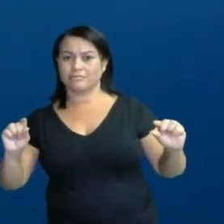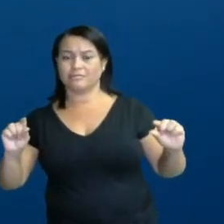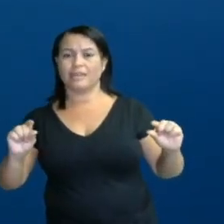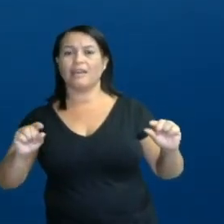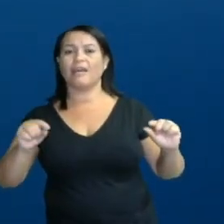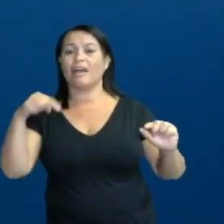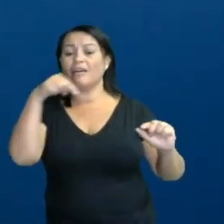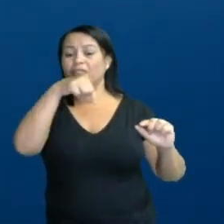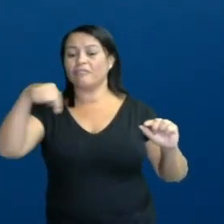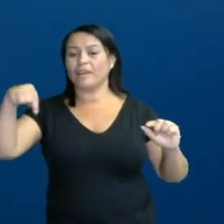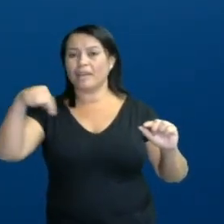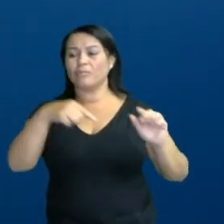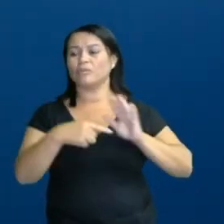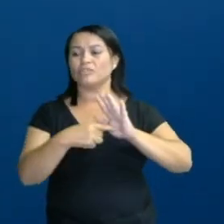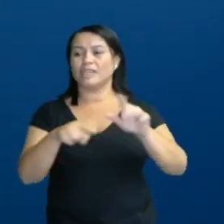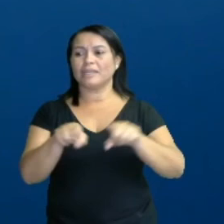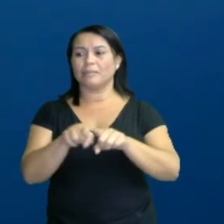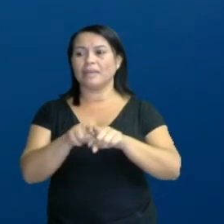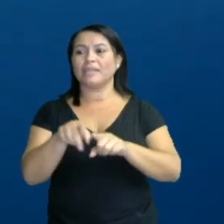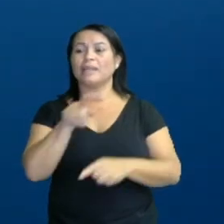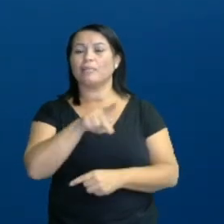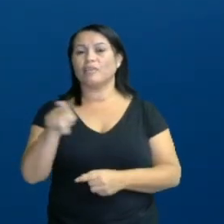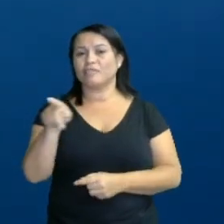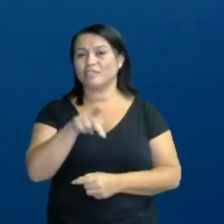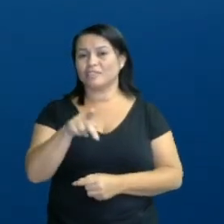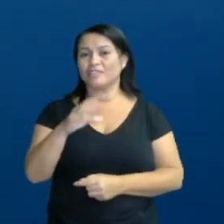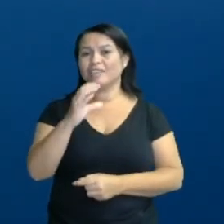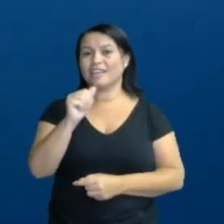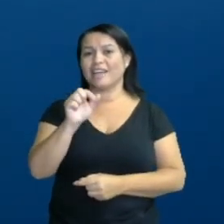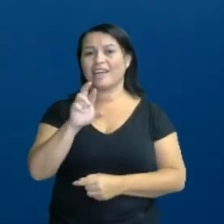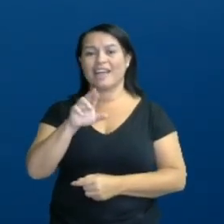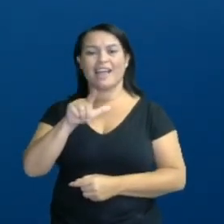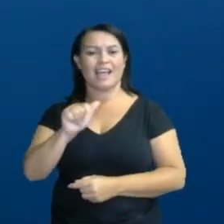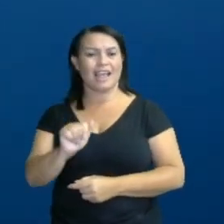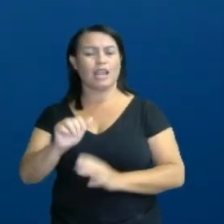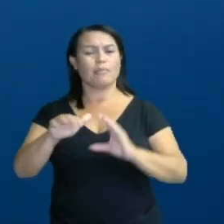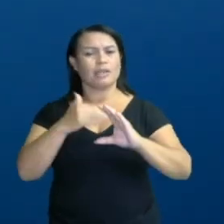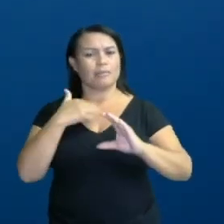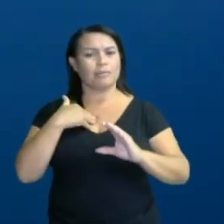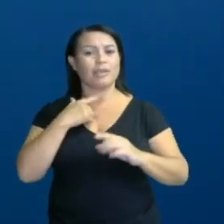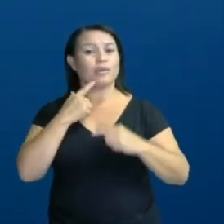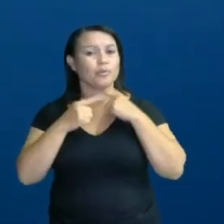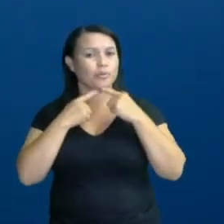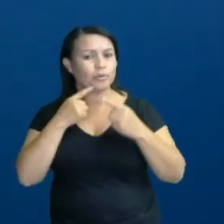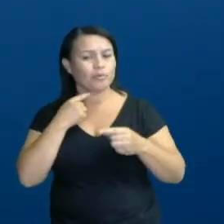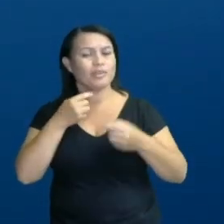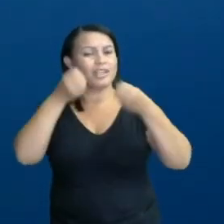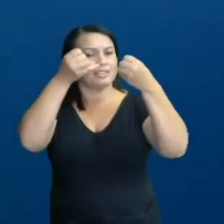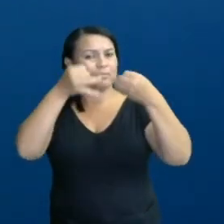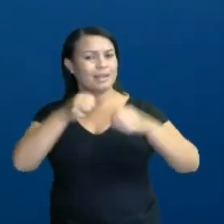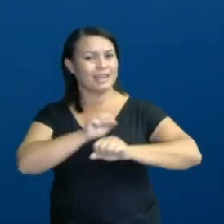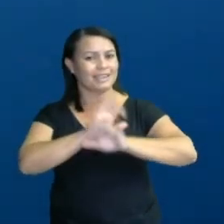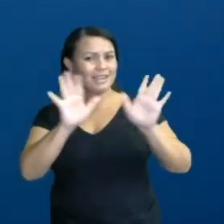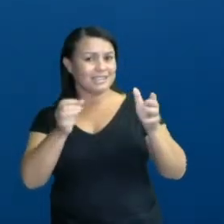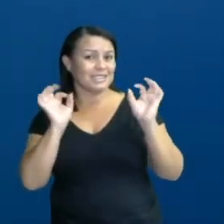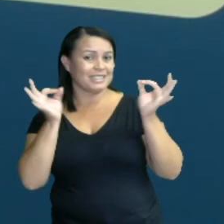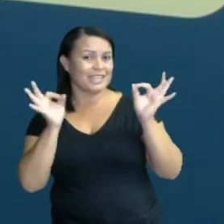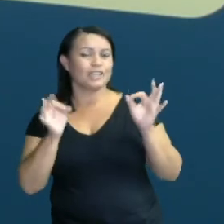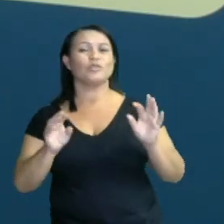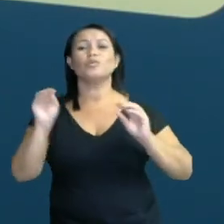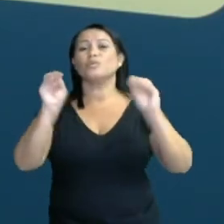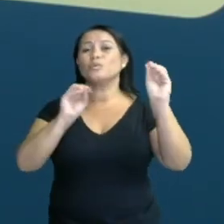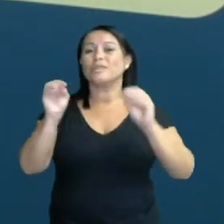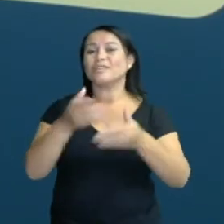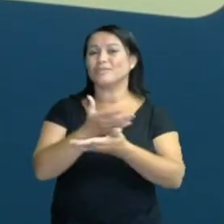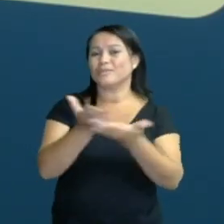finalzinho aqui embaixo vai aparecer o e-mail da professora Carla. Vocês mandam para mim e eu aqui tiro a dúvida de vocês, tá certo? Um